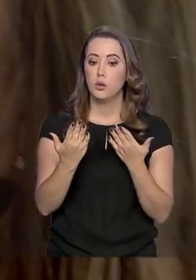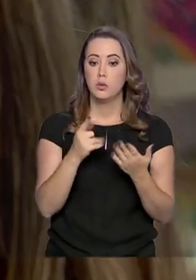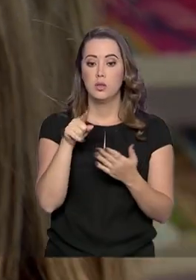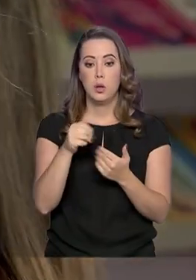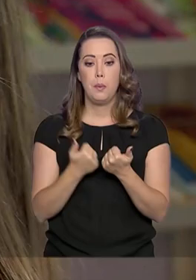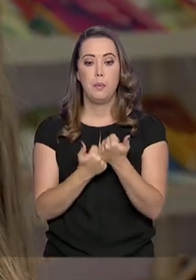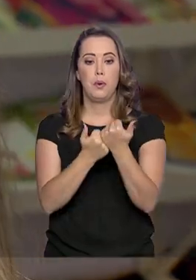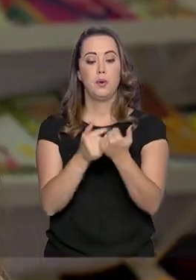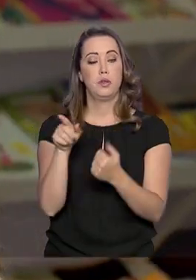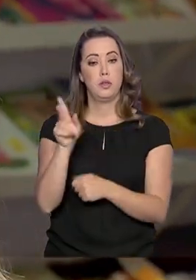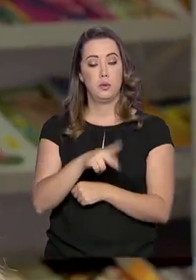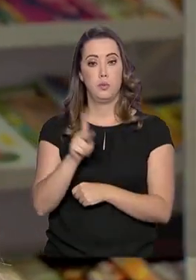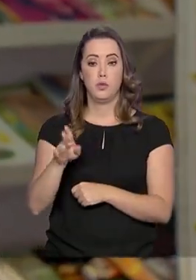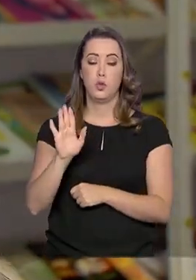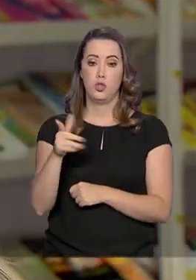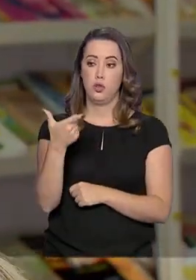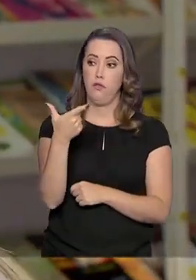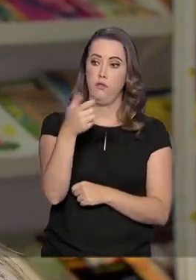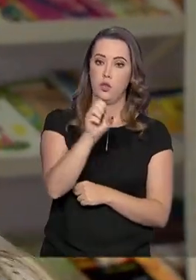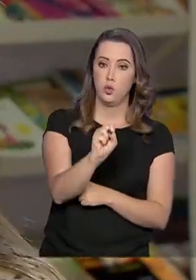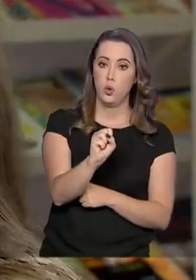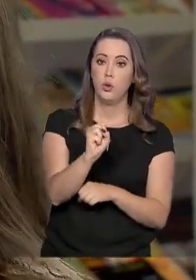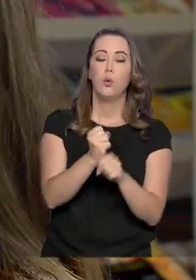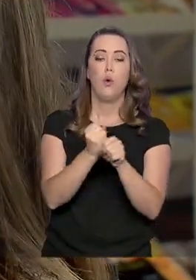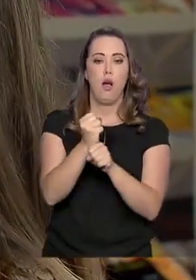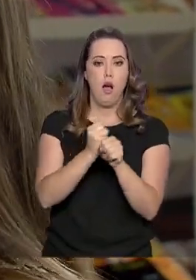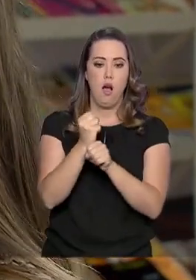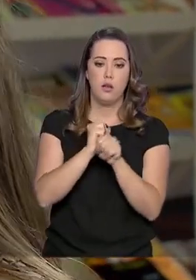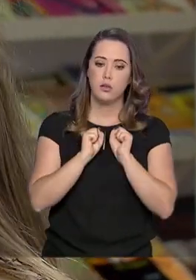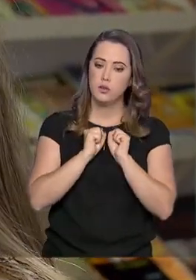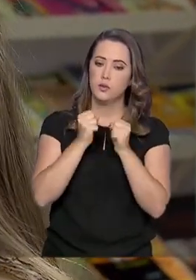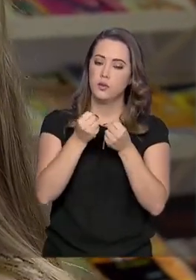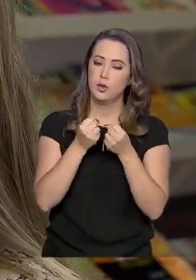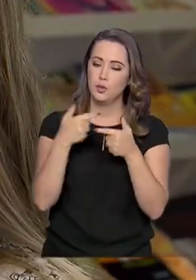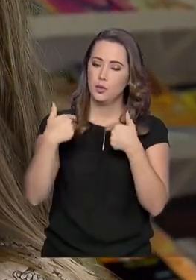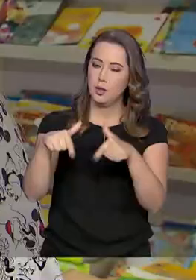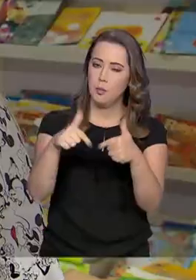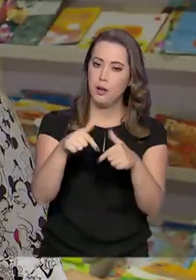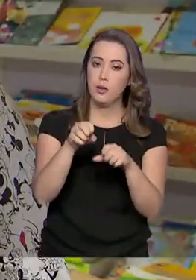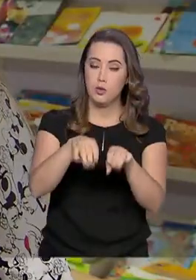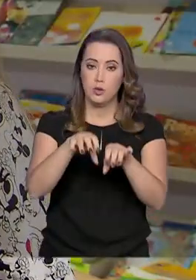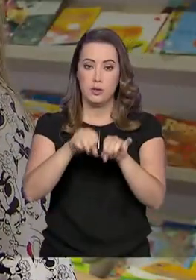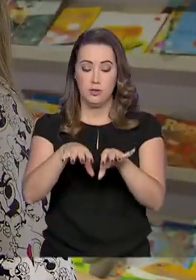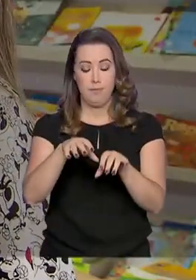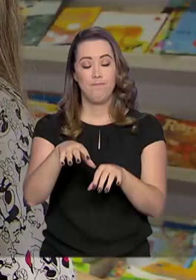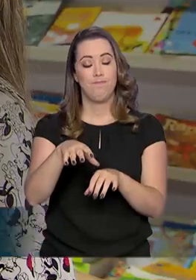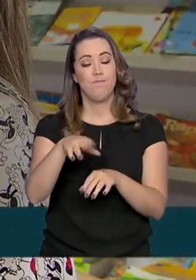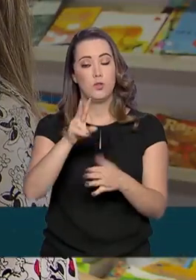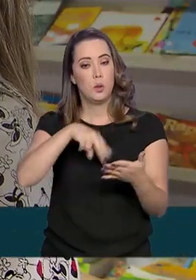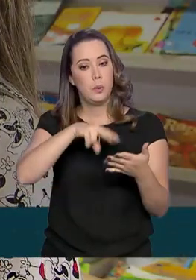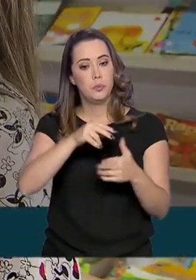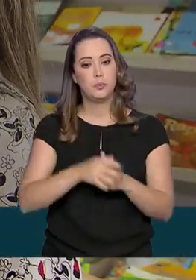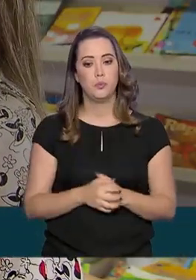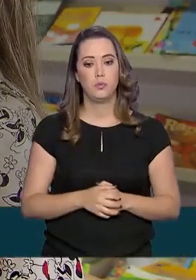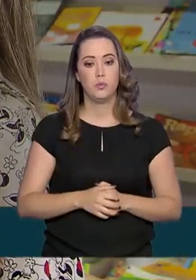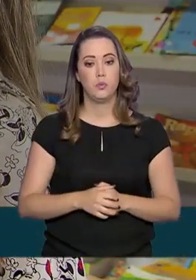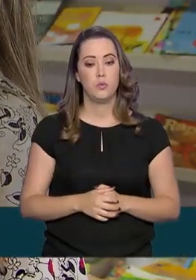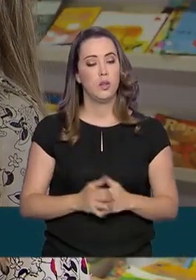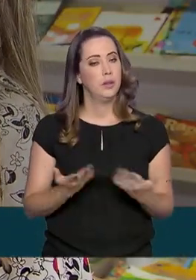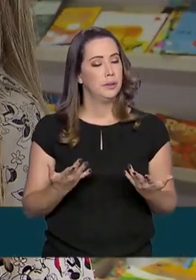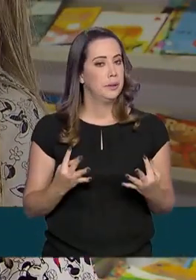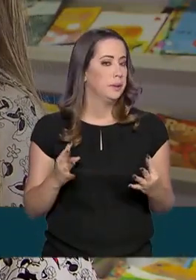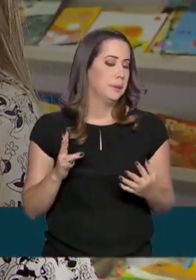professora, que há 28 anos se dedica à alfabetização de crianças. De um modo geral, os exames